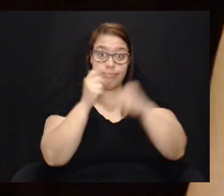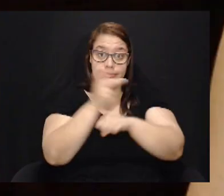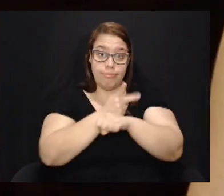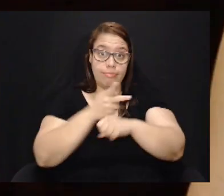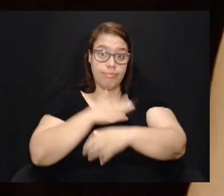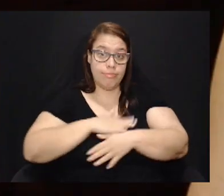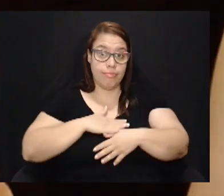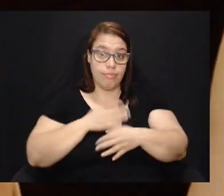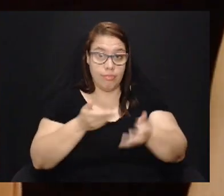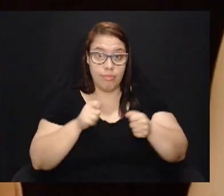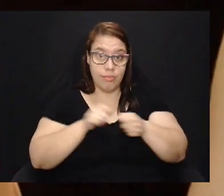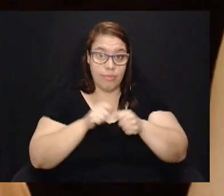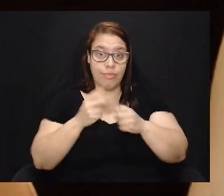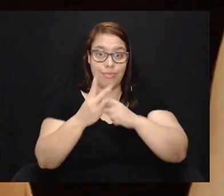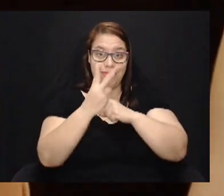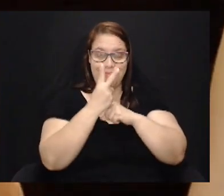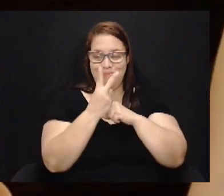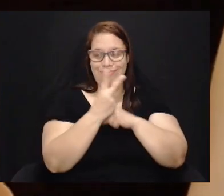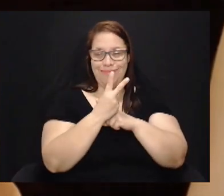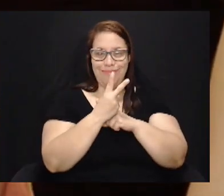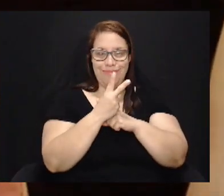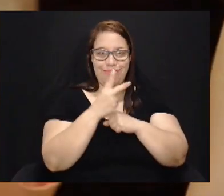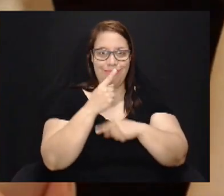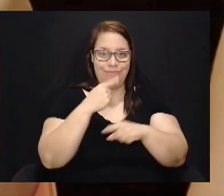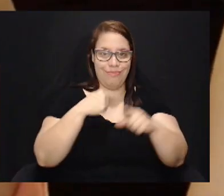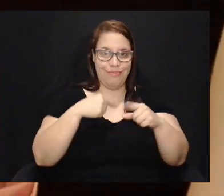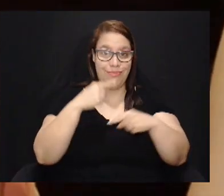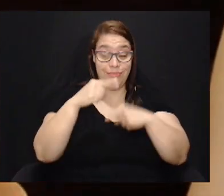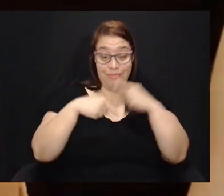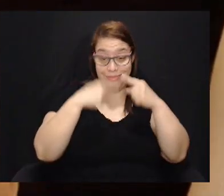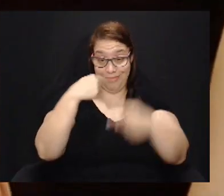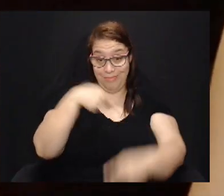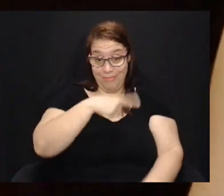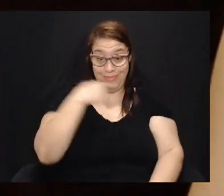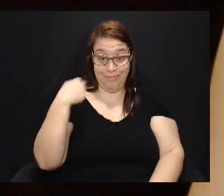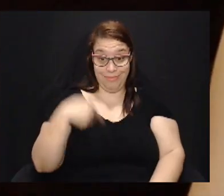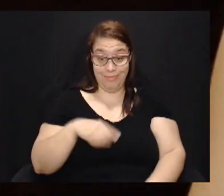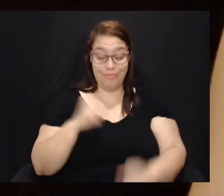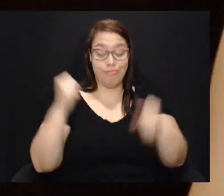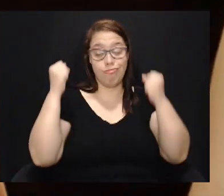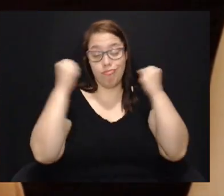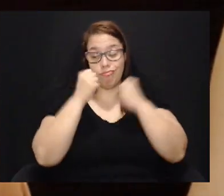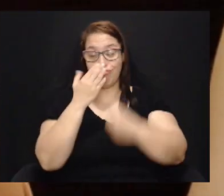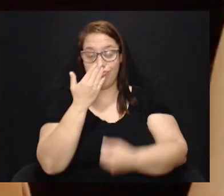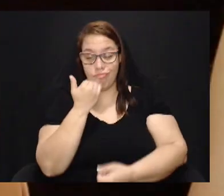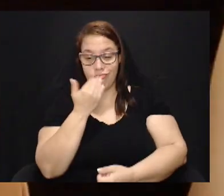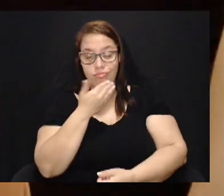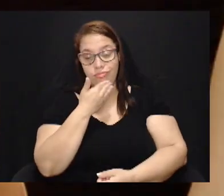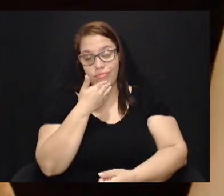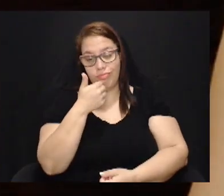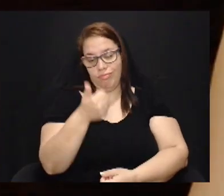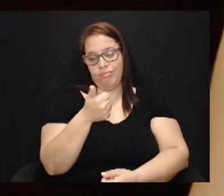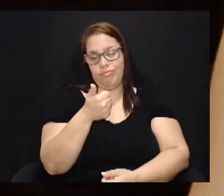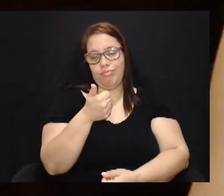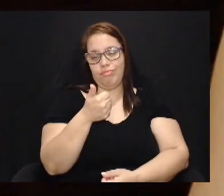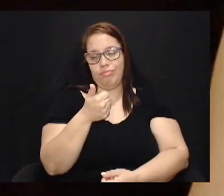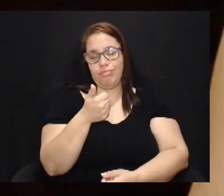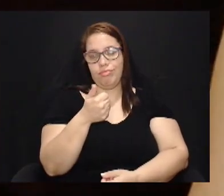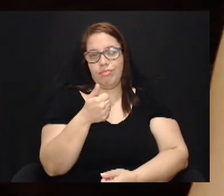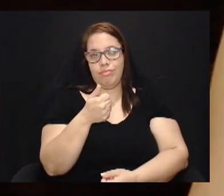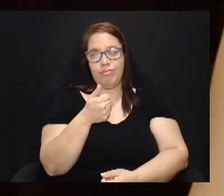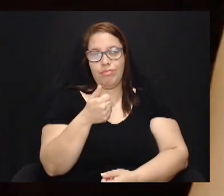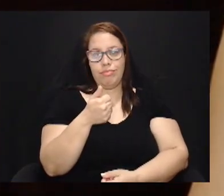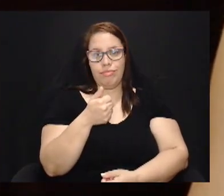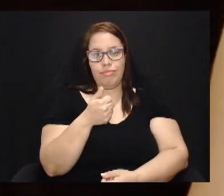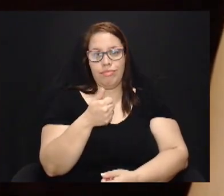estou me cuidando. É um ciclo. Se eu estou me cuidando, eu já me exercitei, eu vou me alimentar melhor. Então, é um